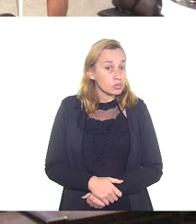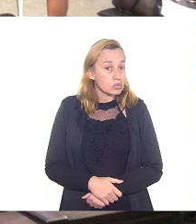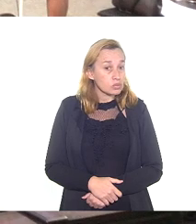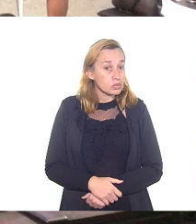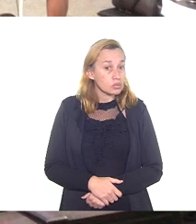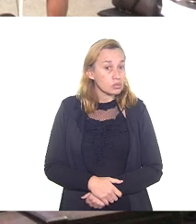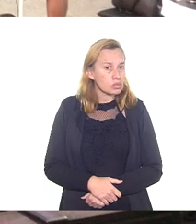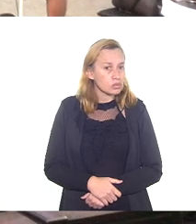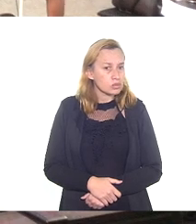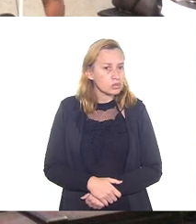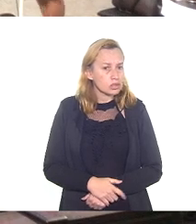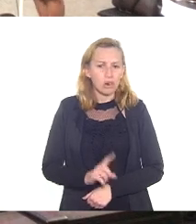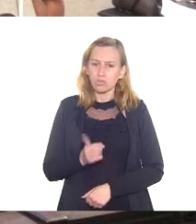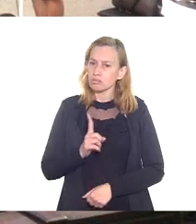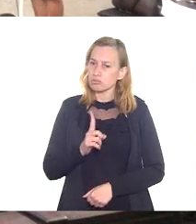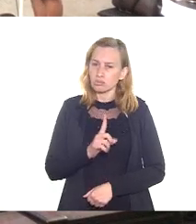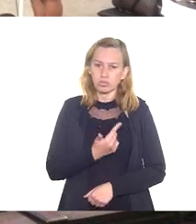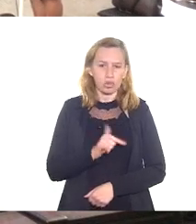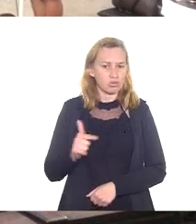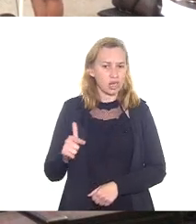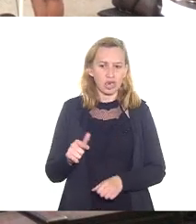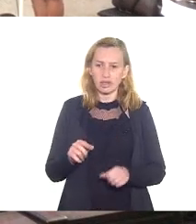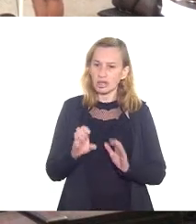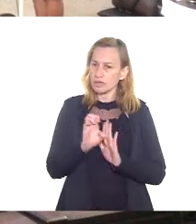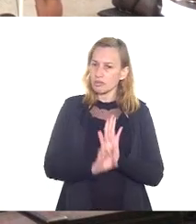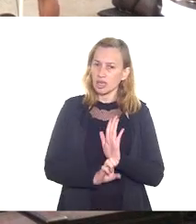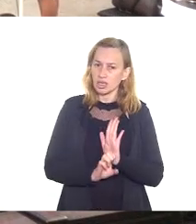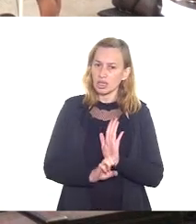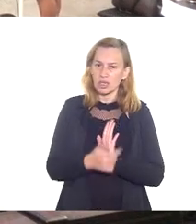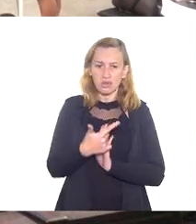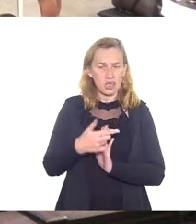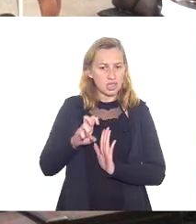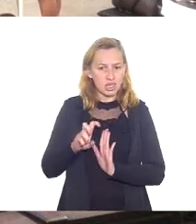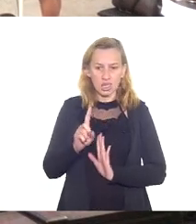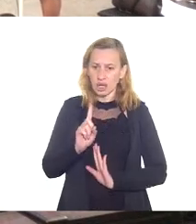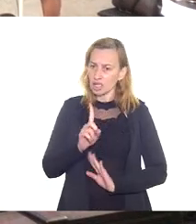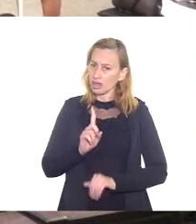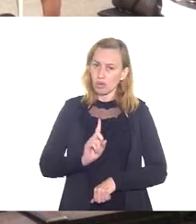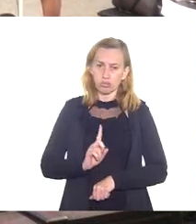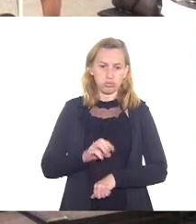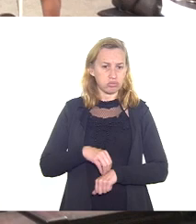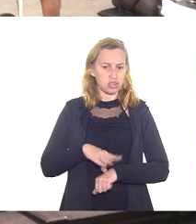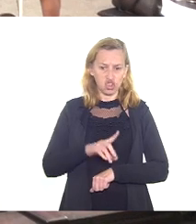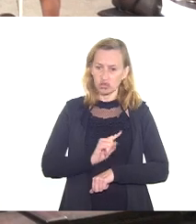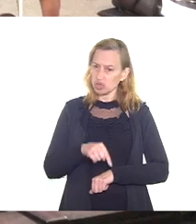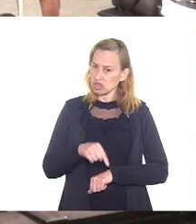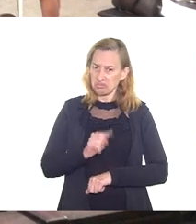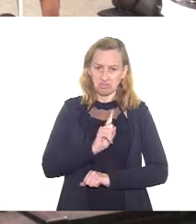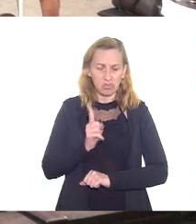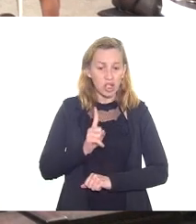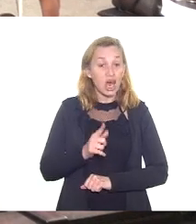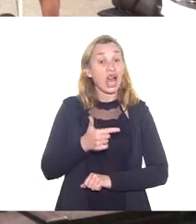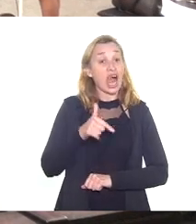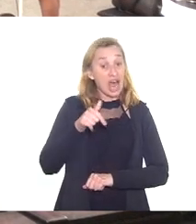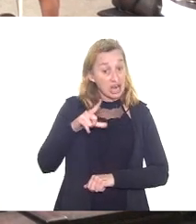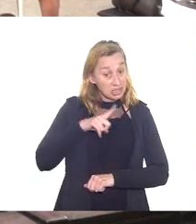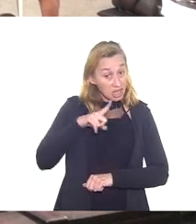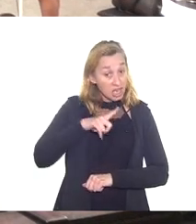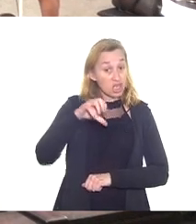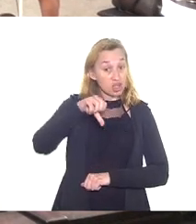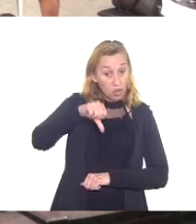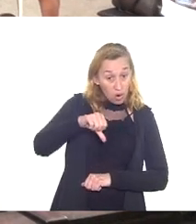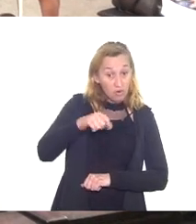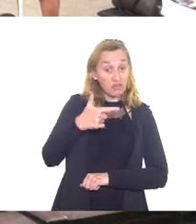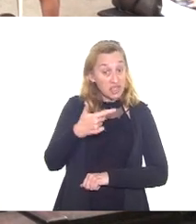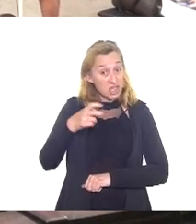Não estou vendo. Aqui não há emenda 25. Não? Pelo menos aqui. Aditiva? Aqui tem a 9 e a 26. 25